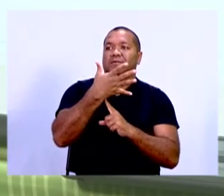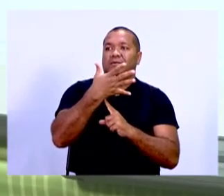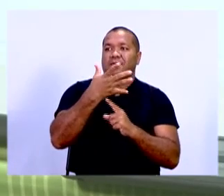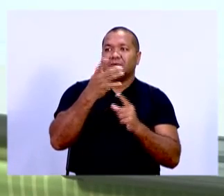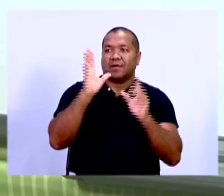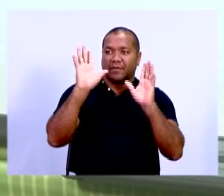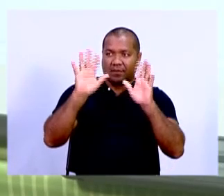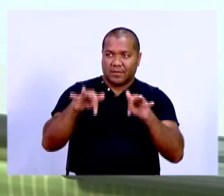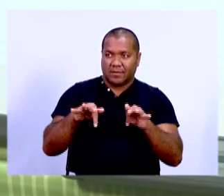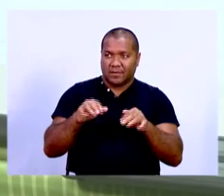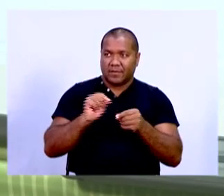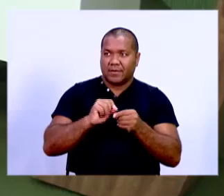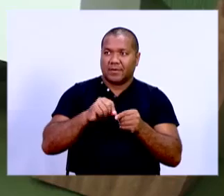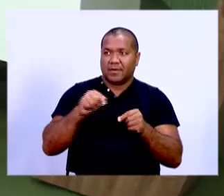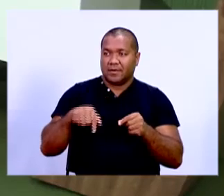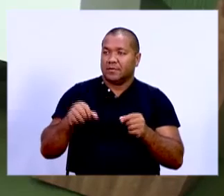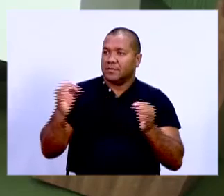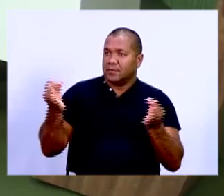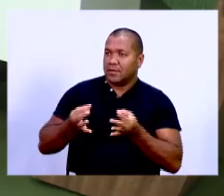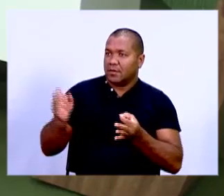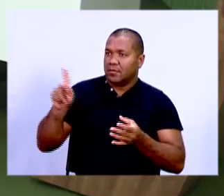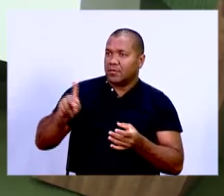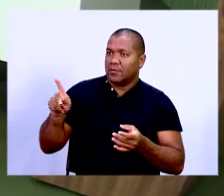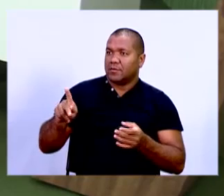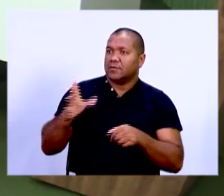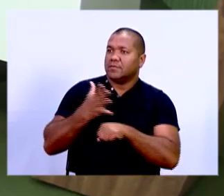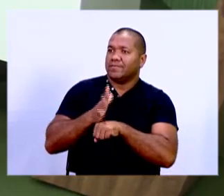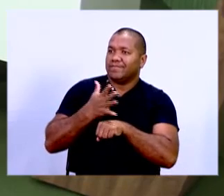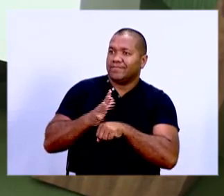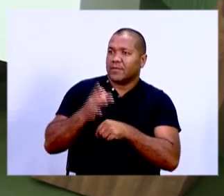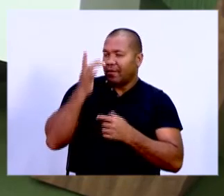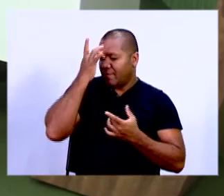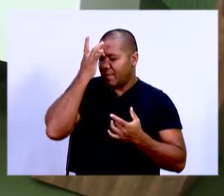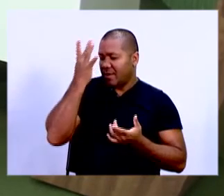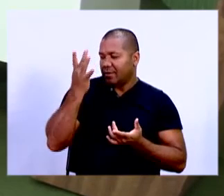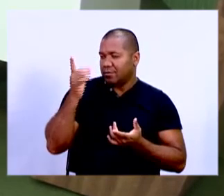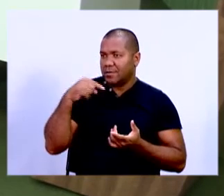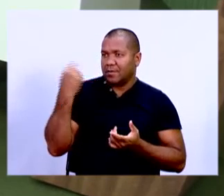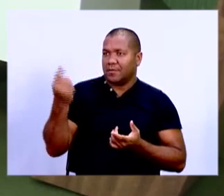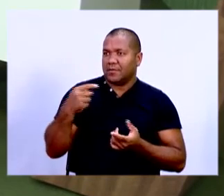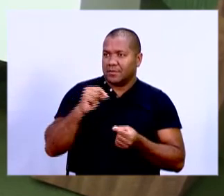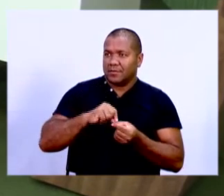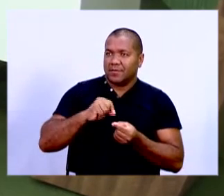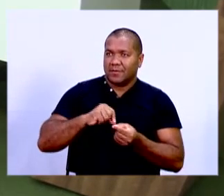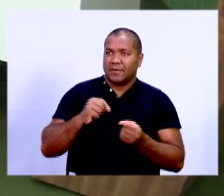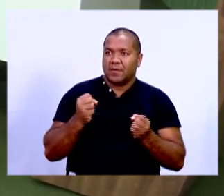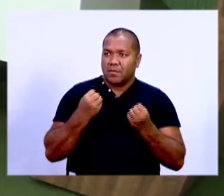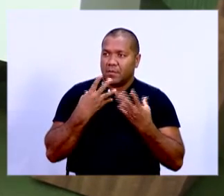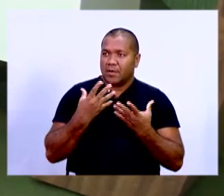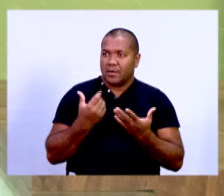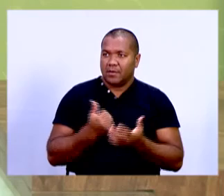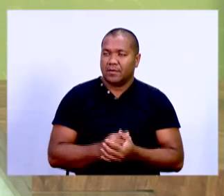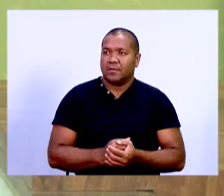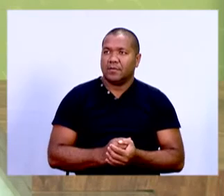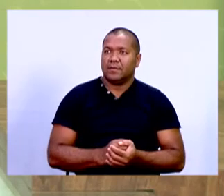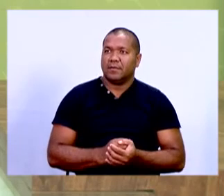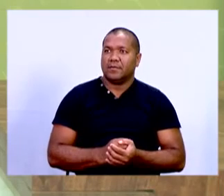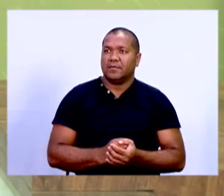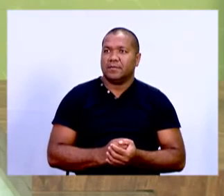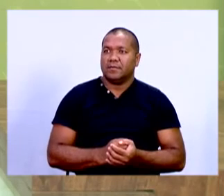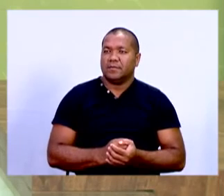de fazer aqui. Certo, professora? São atividades, tá fácil, né? Dá para eles fazerem bem.